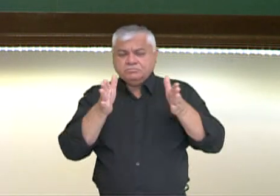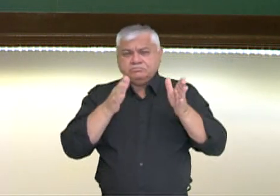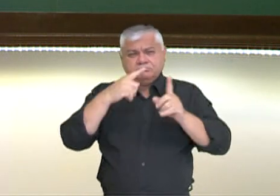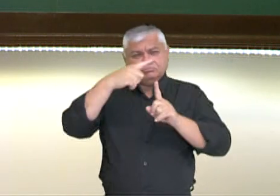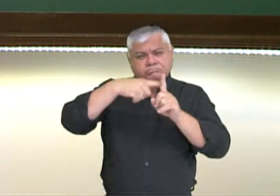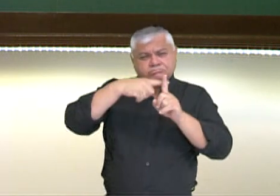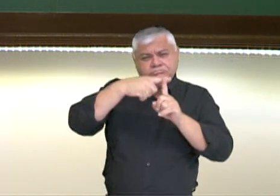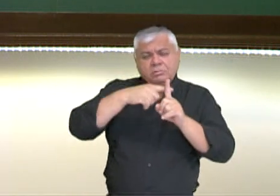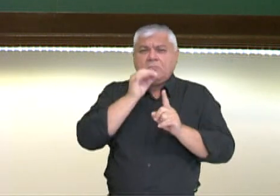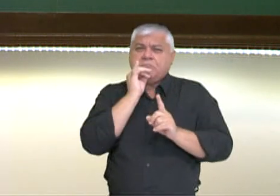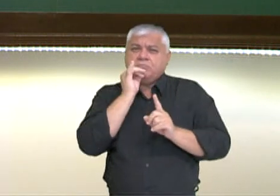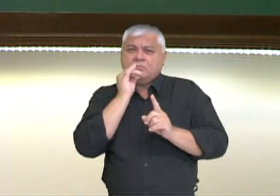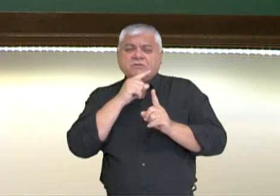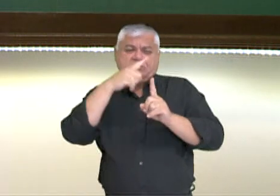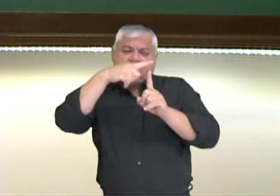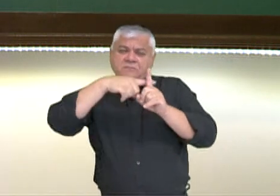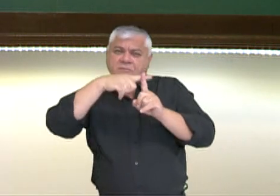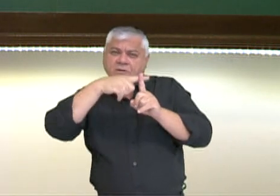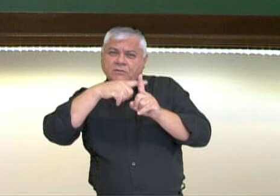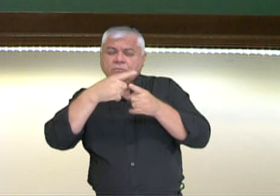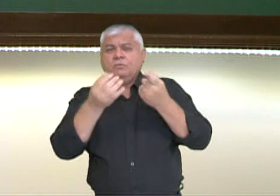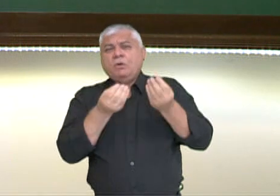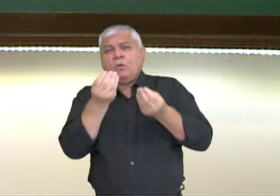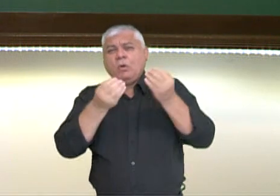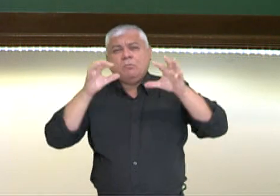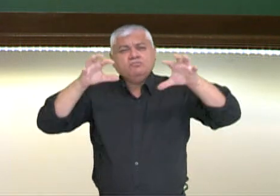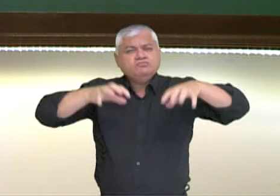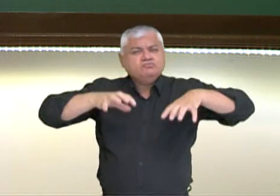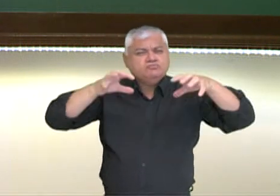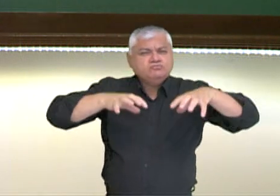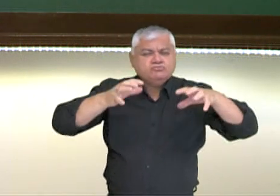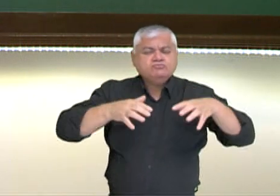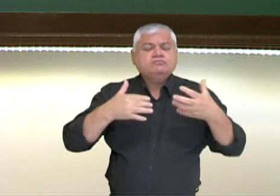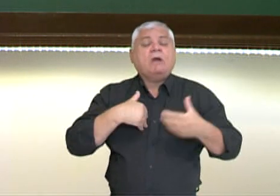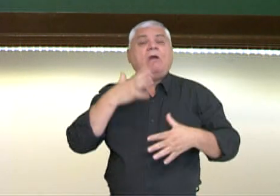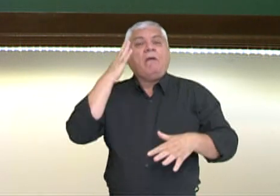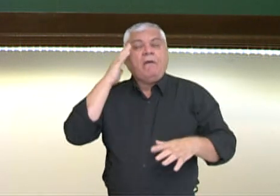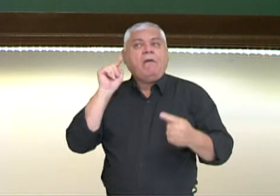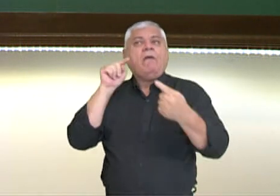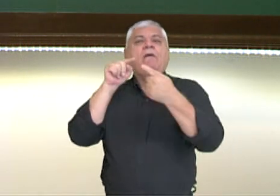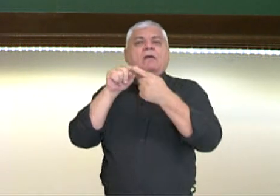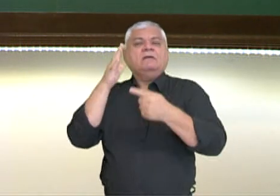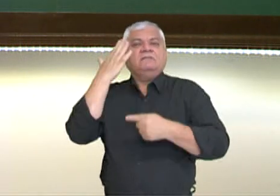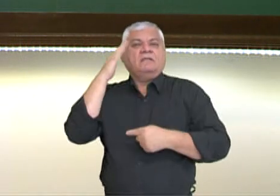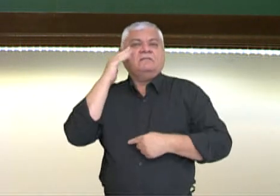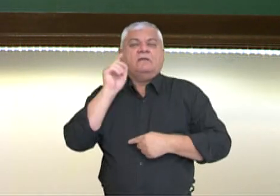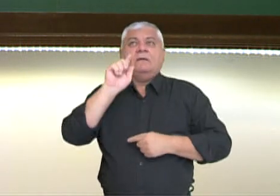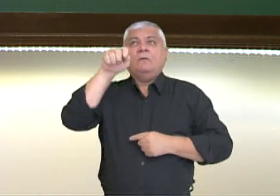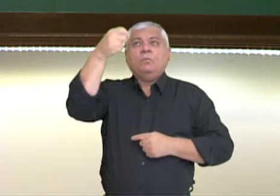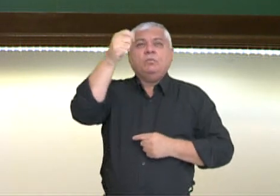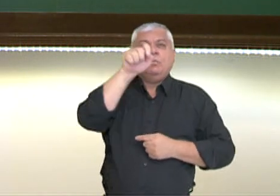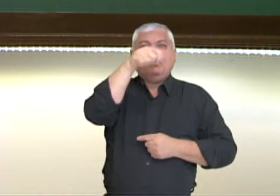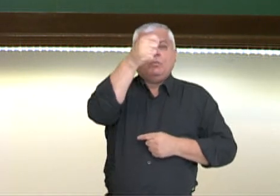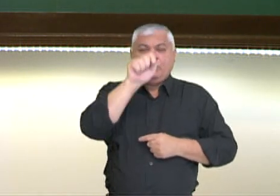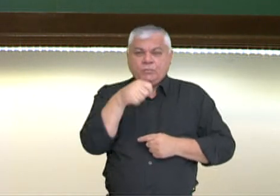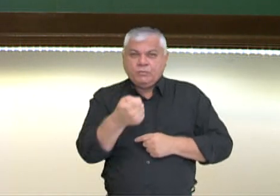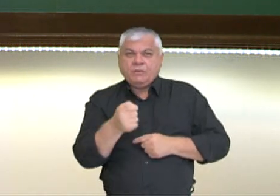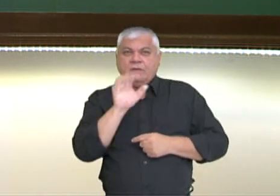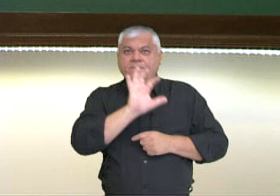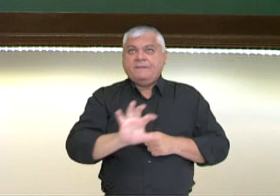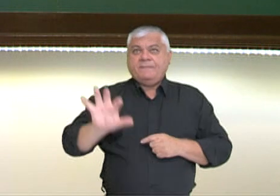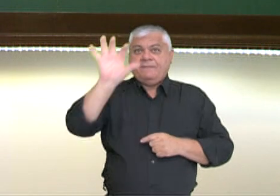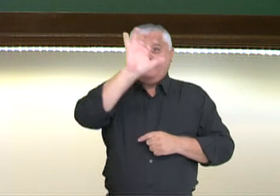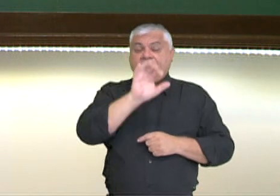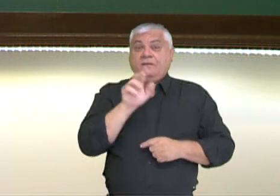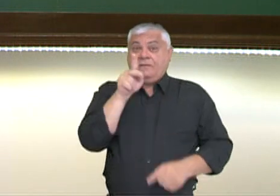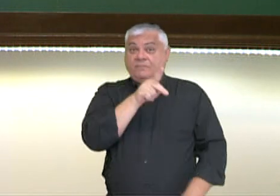características, por exemplo, de temperatura, de precipitação, vão estabelecer os diferentes tipos de clima do Brasil. Eu sou a